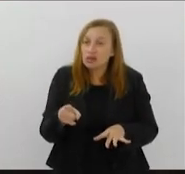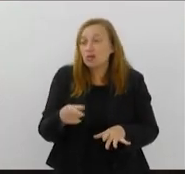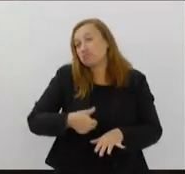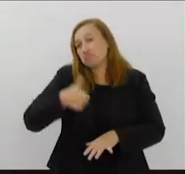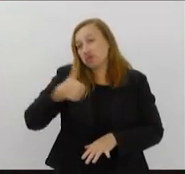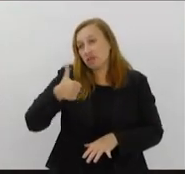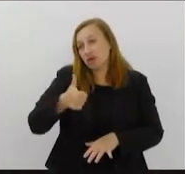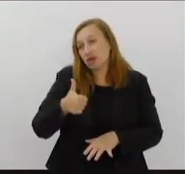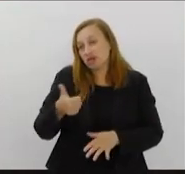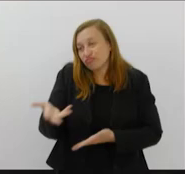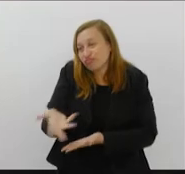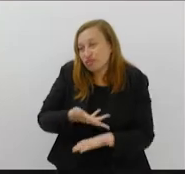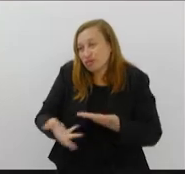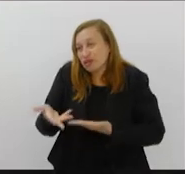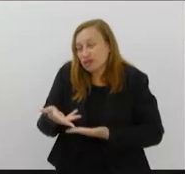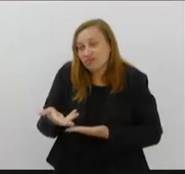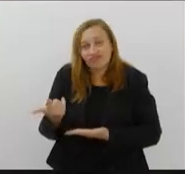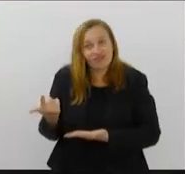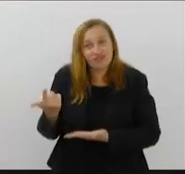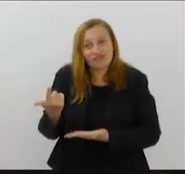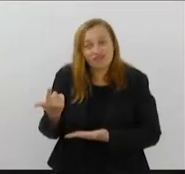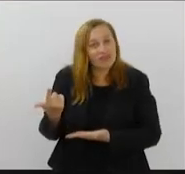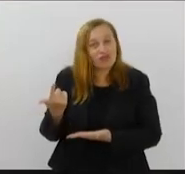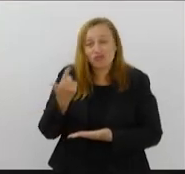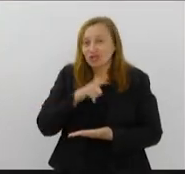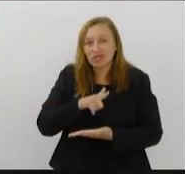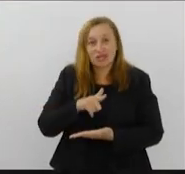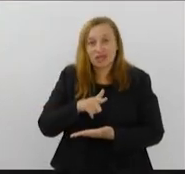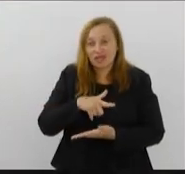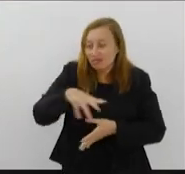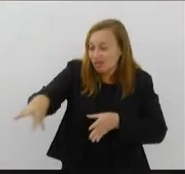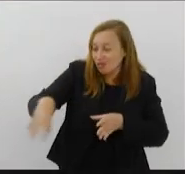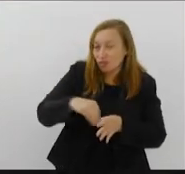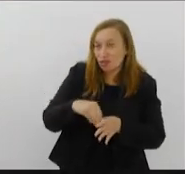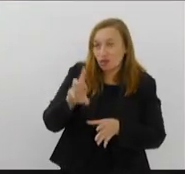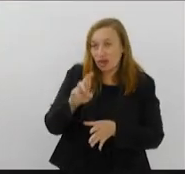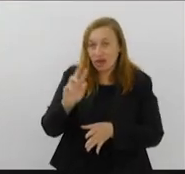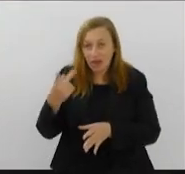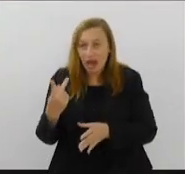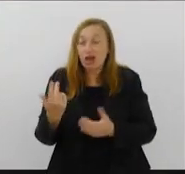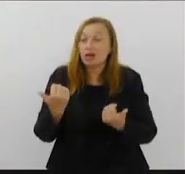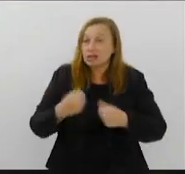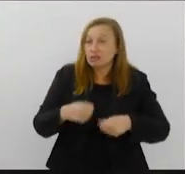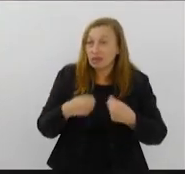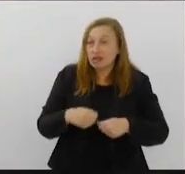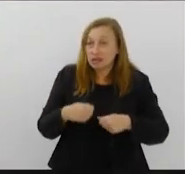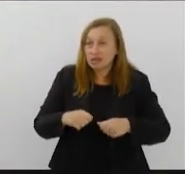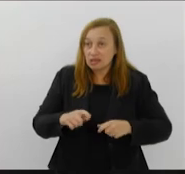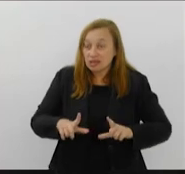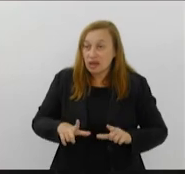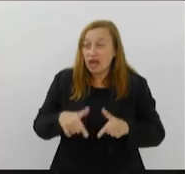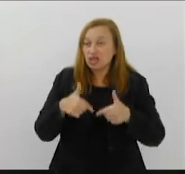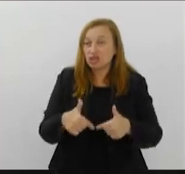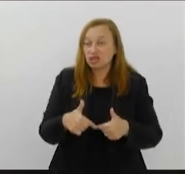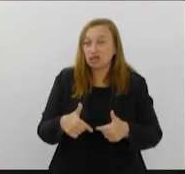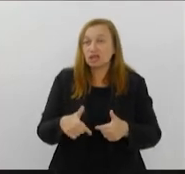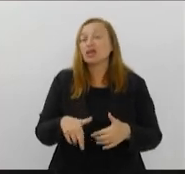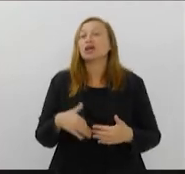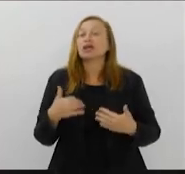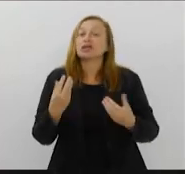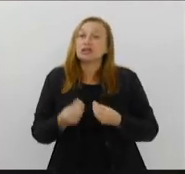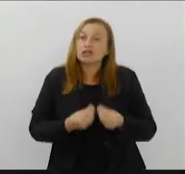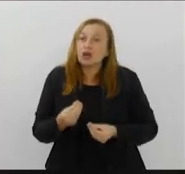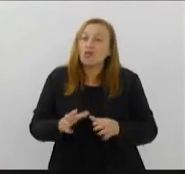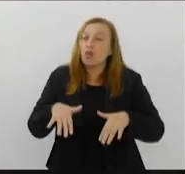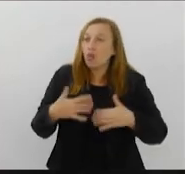ponto, falta de participação. Você não conseguir trazer o RH tem que querer estar, e você tem que absorver essa demanda. Então, para a gente, quando uma